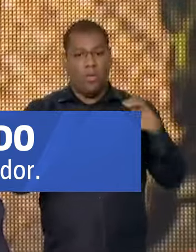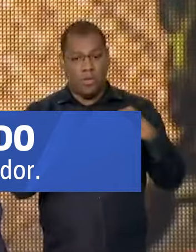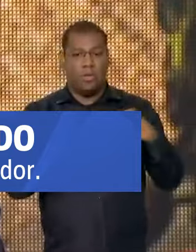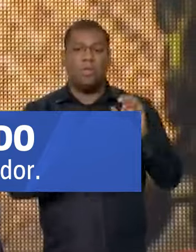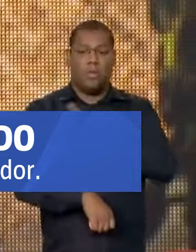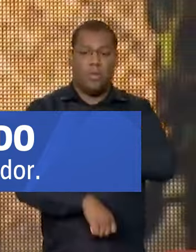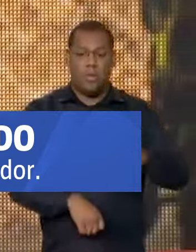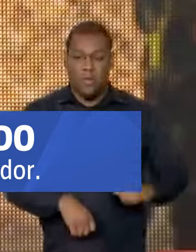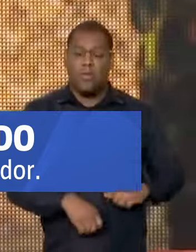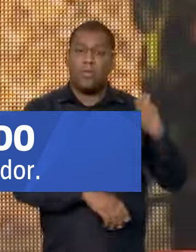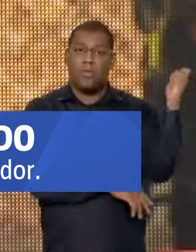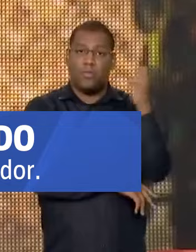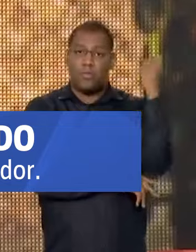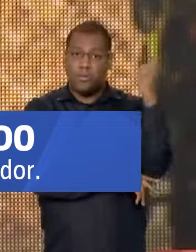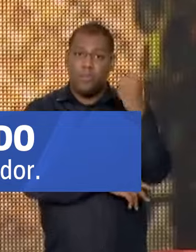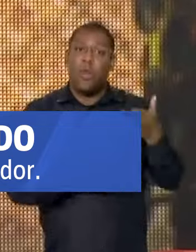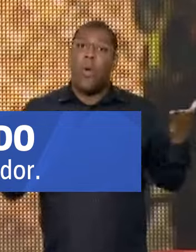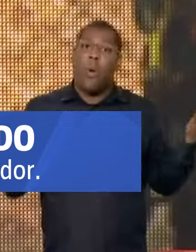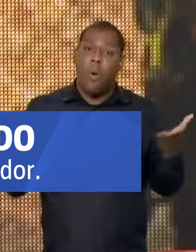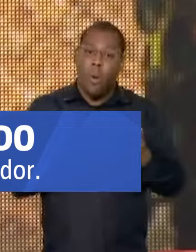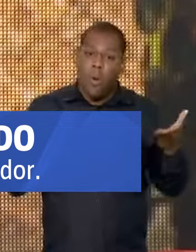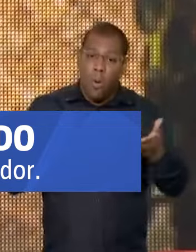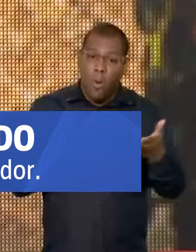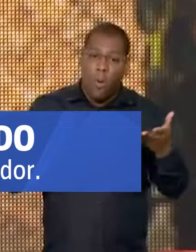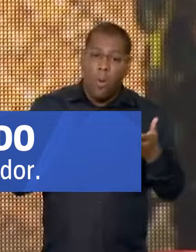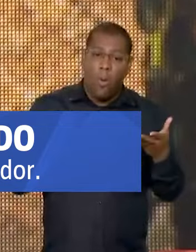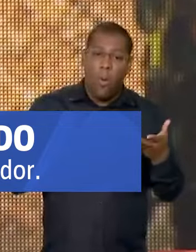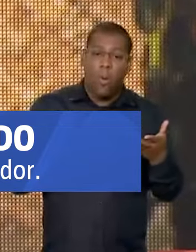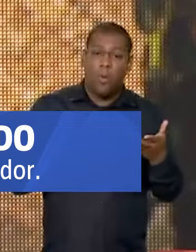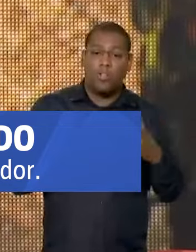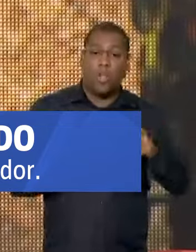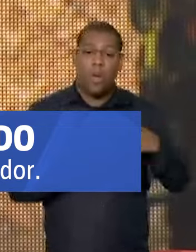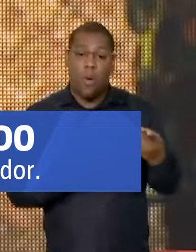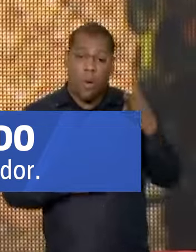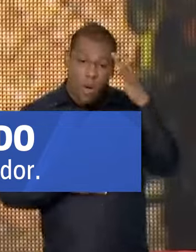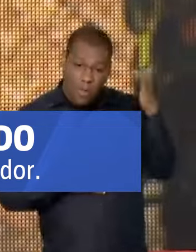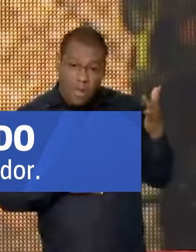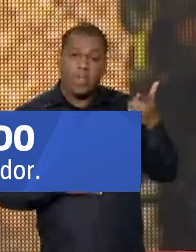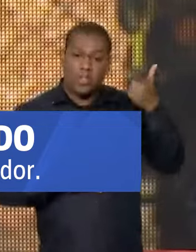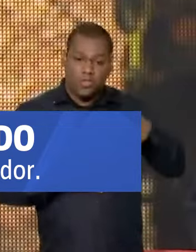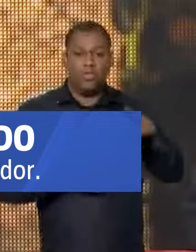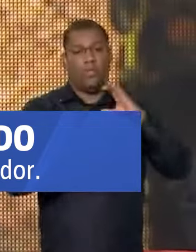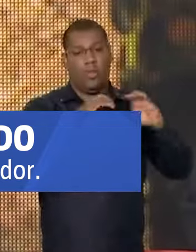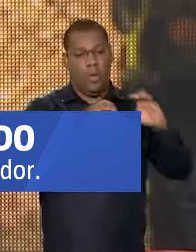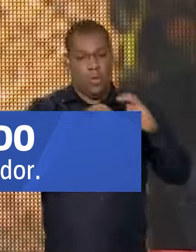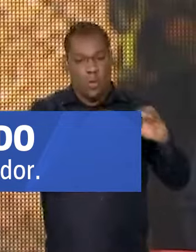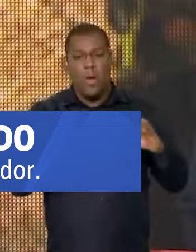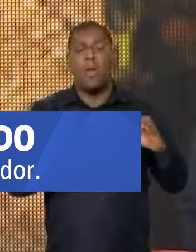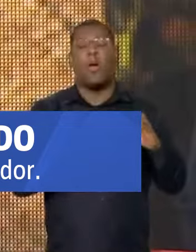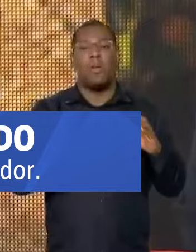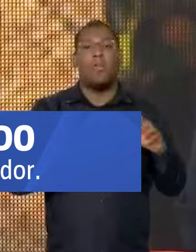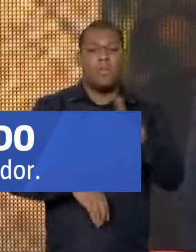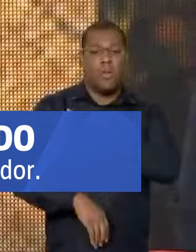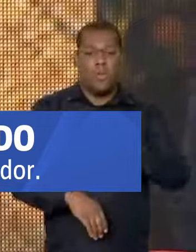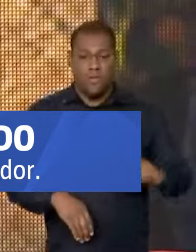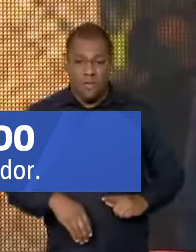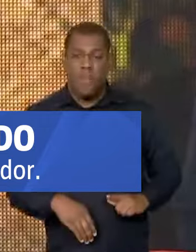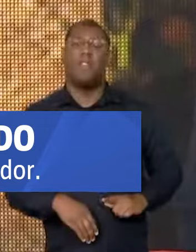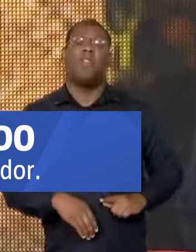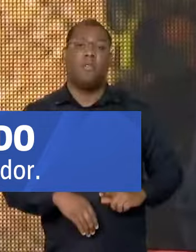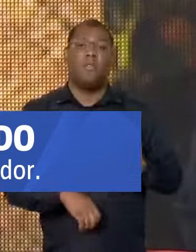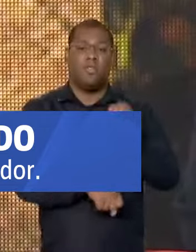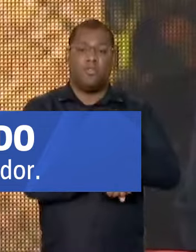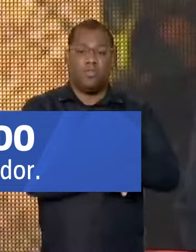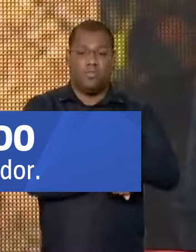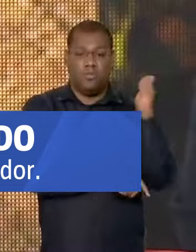hoje ou amanhã para ultimar os detalhes mas são pequenos detalhes que tem a ver formais não tem a ver